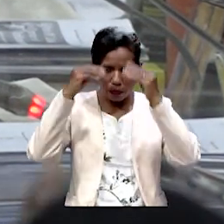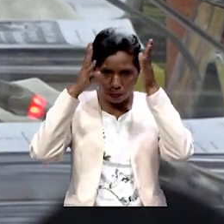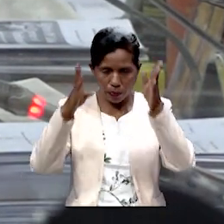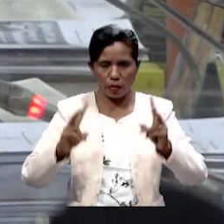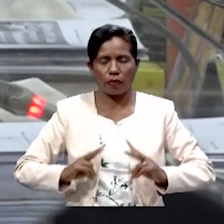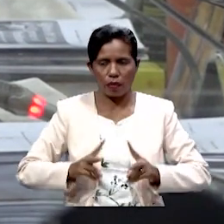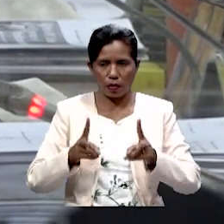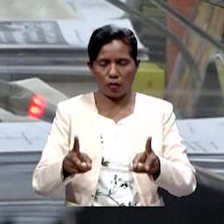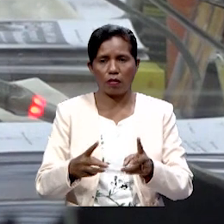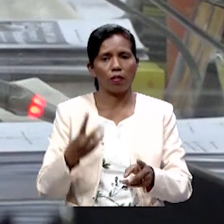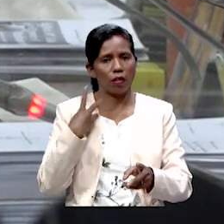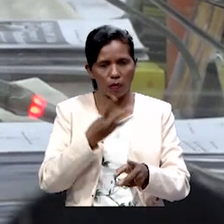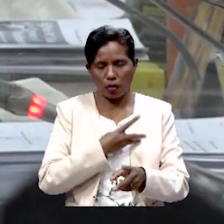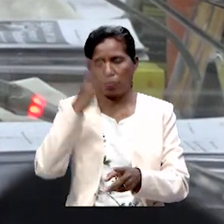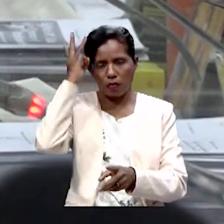A minha preocupação,